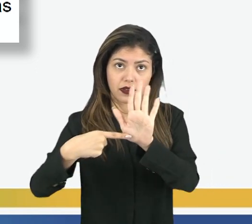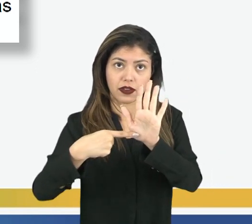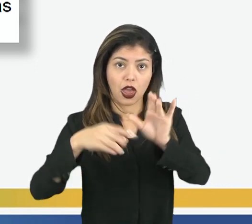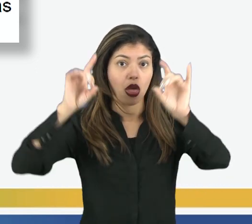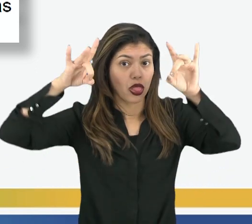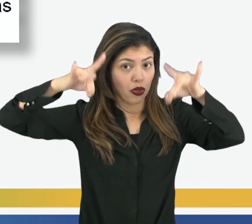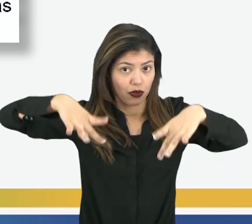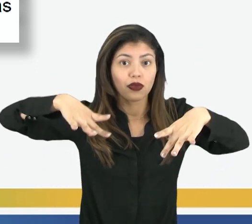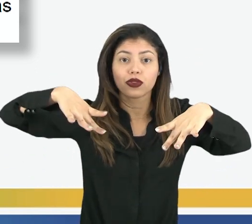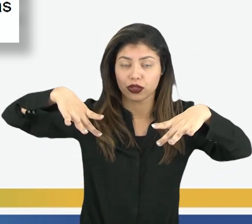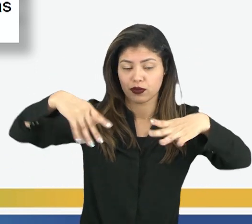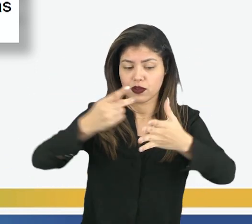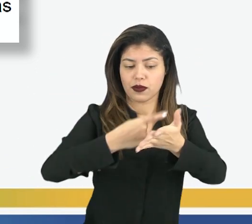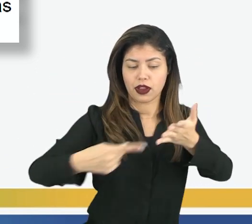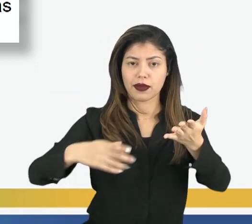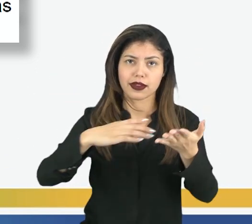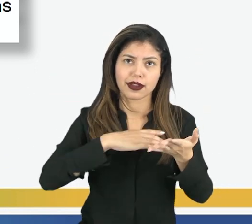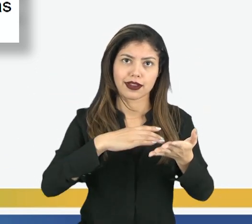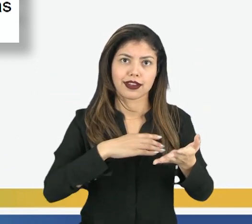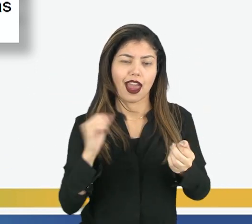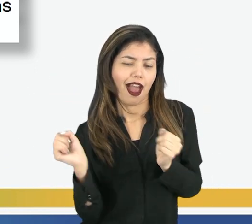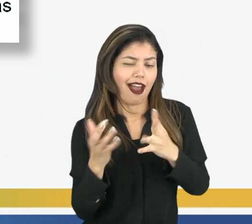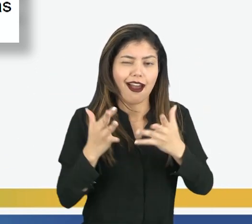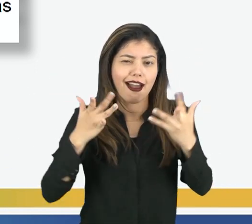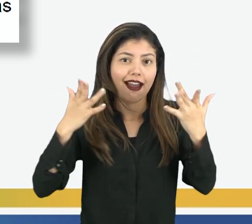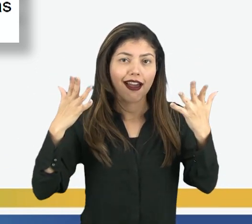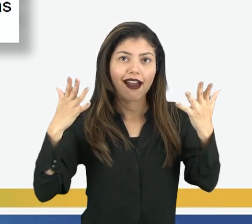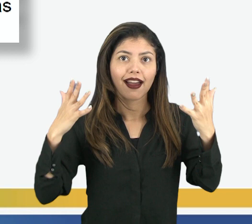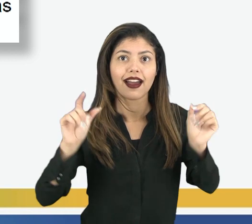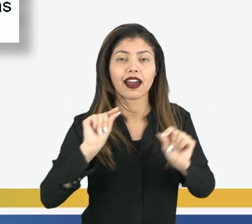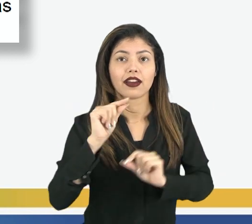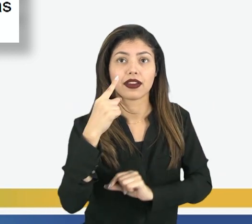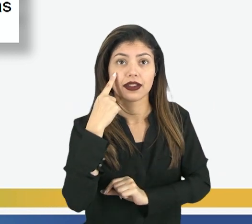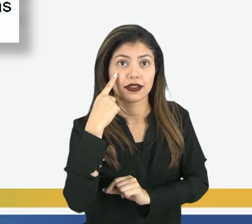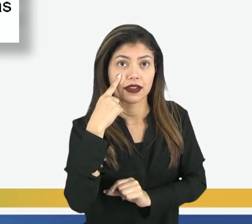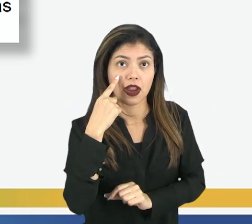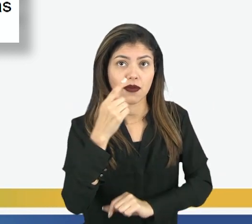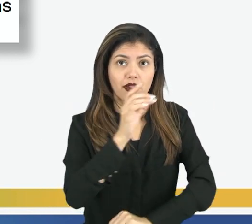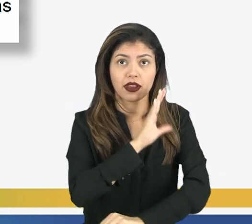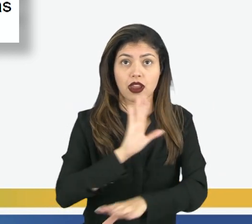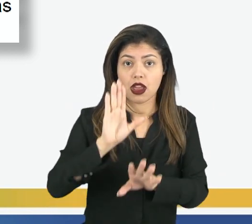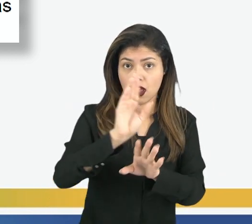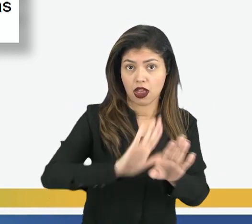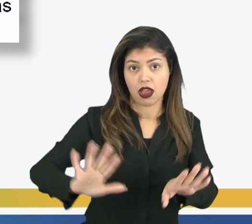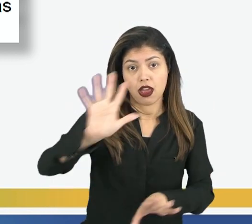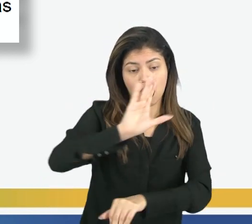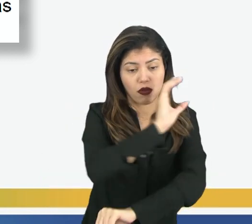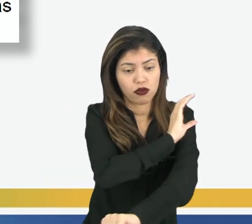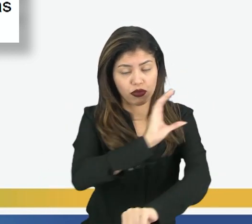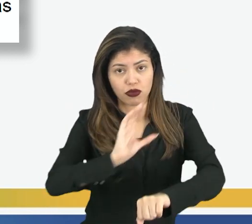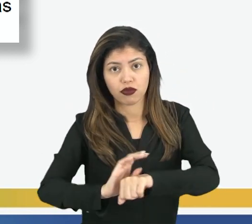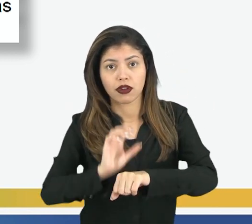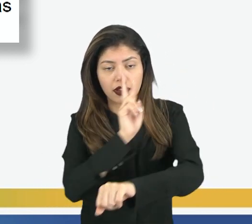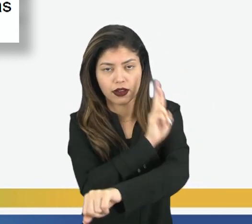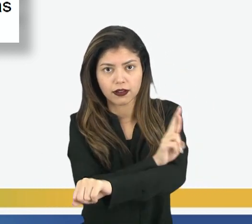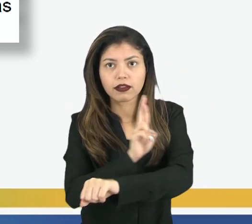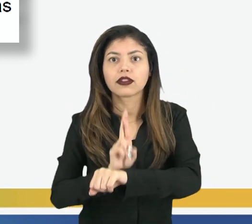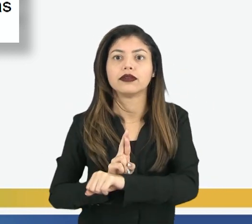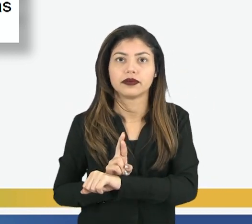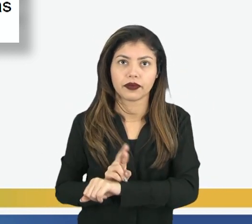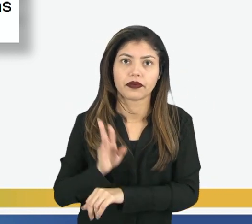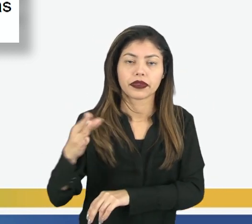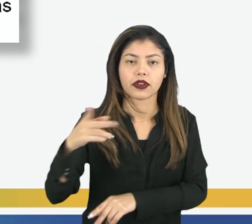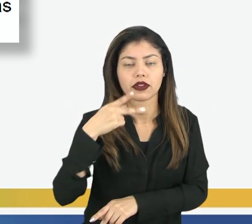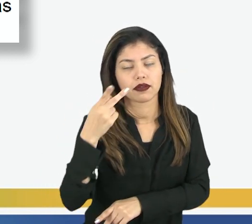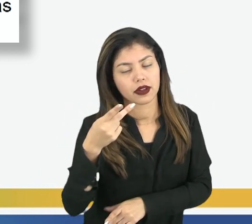neste último poema, Cidadezinha Cheia de Graça. Nós vimos aí a representação da cultura religiosa, quando